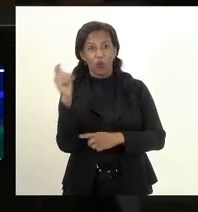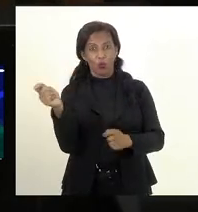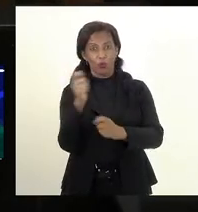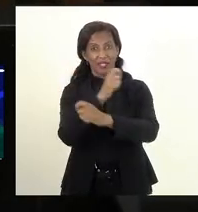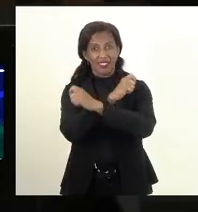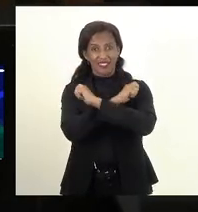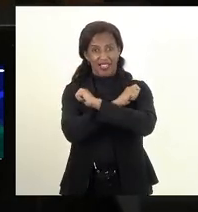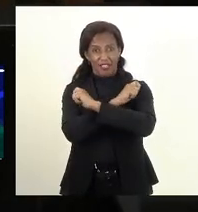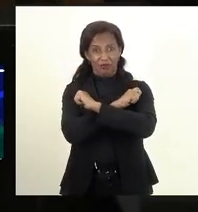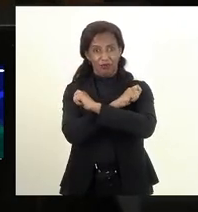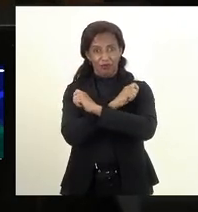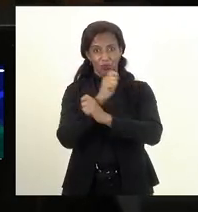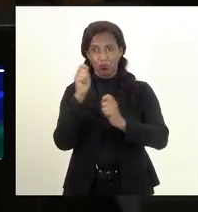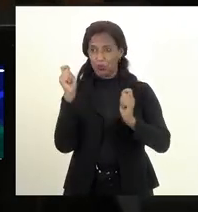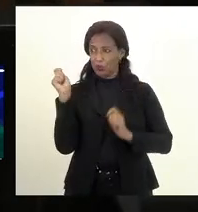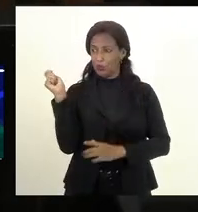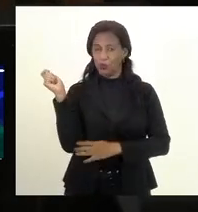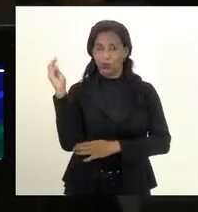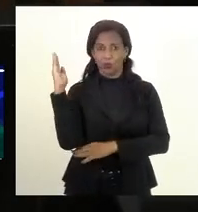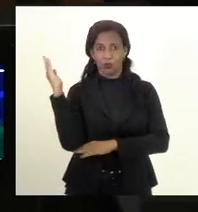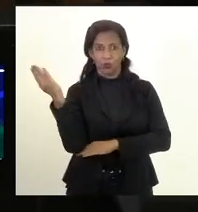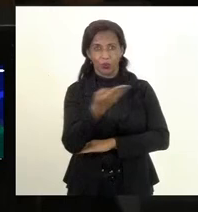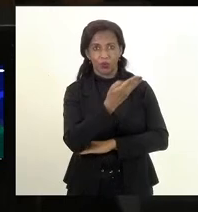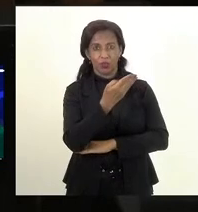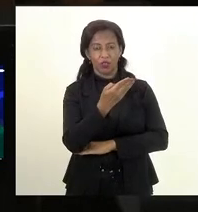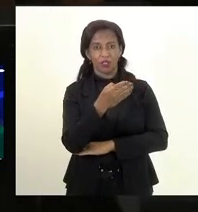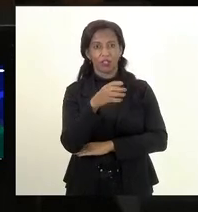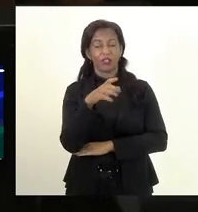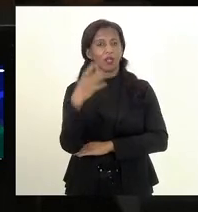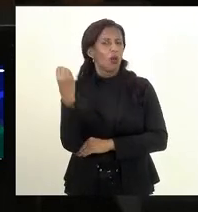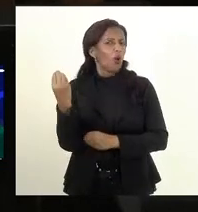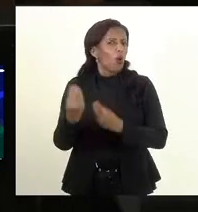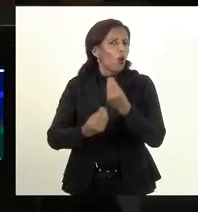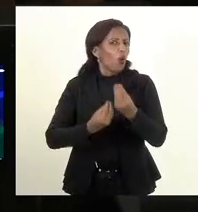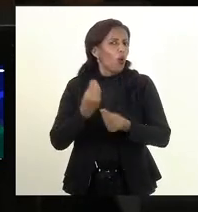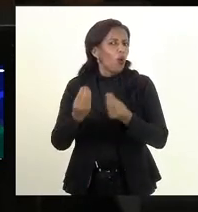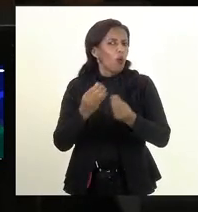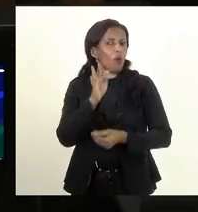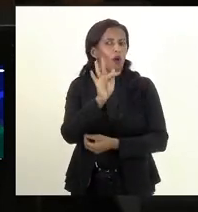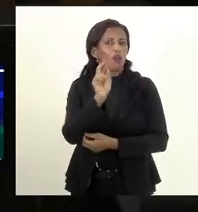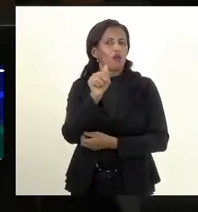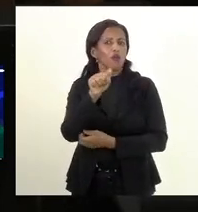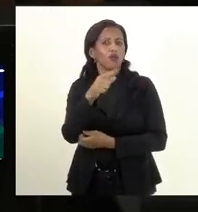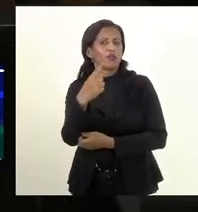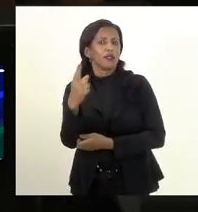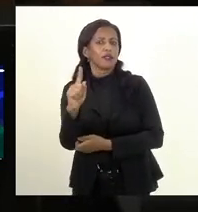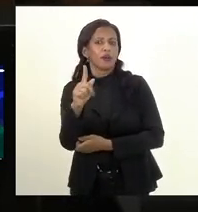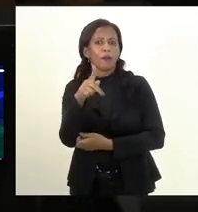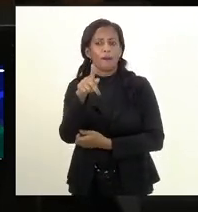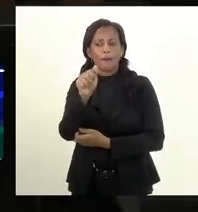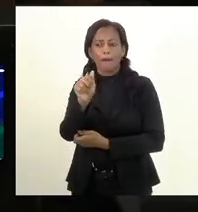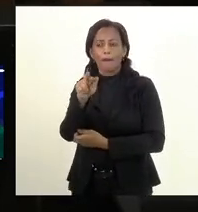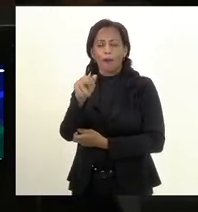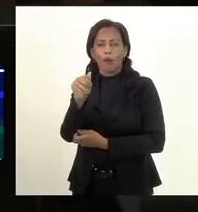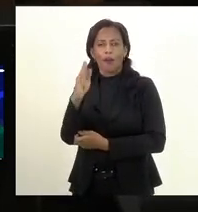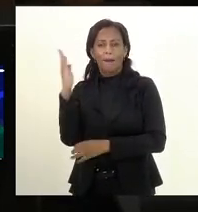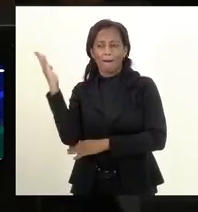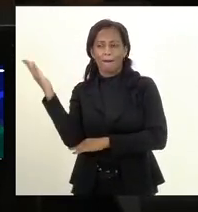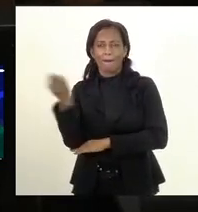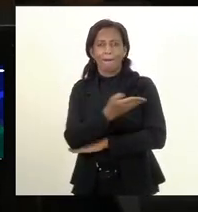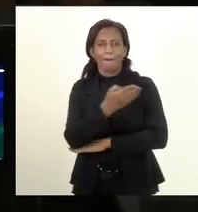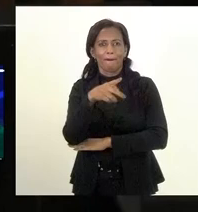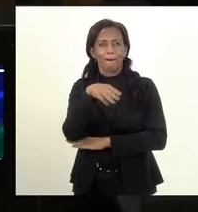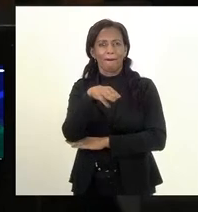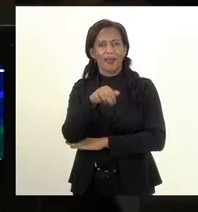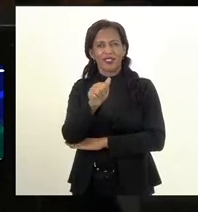e como a fundação Palmares pode ter como símbolo o Machado de Xangô